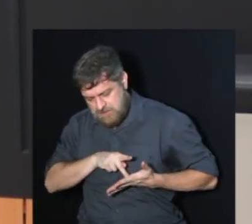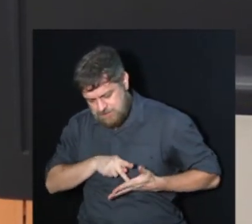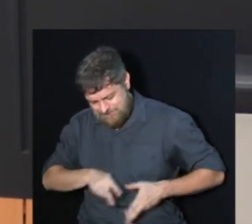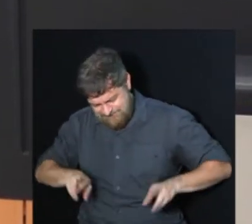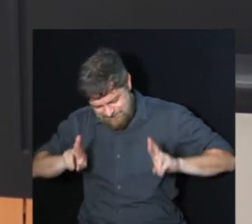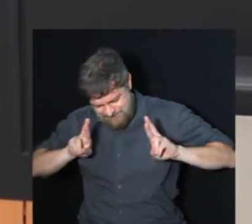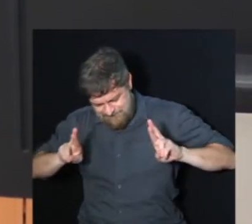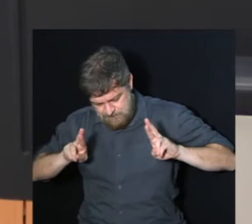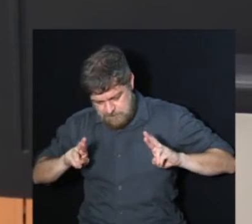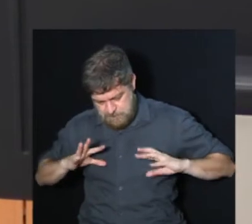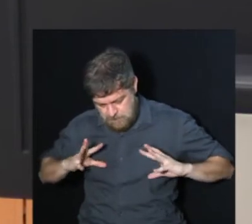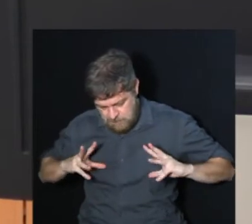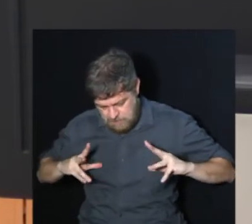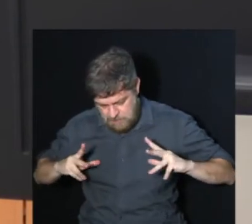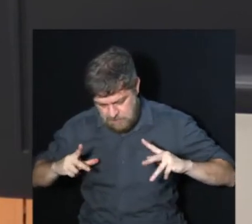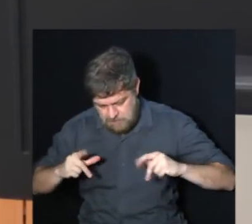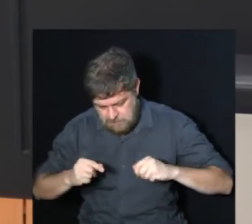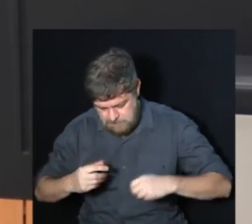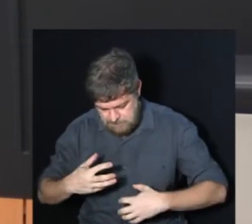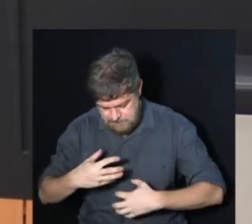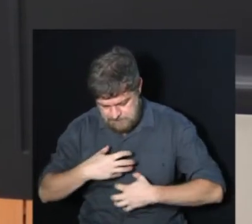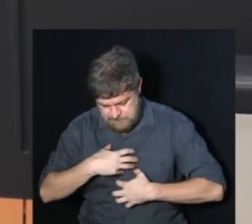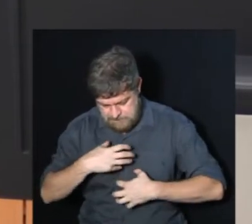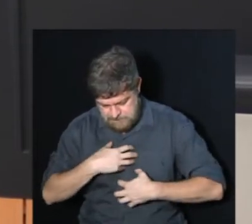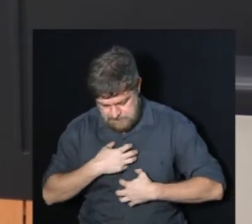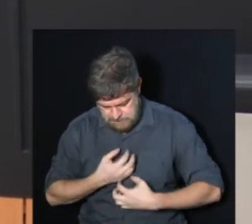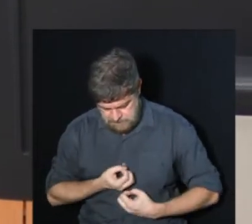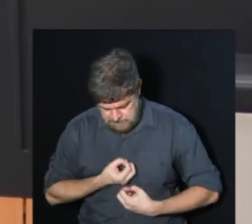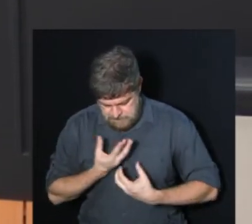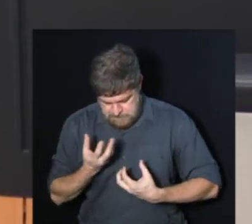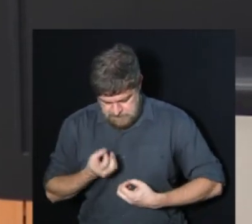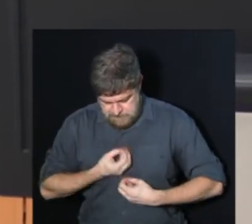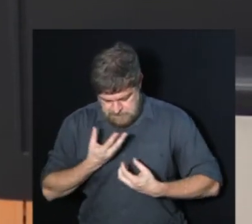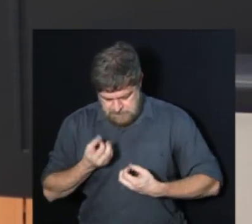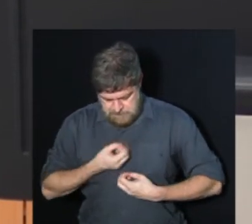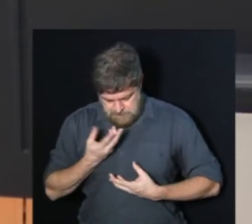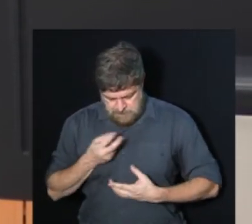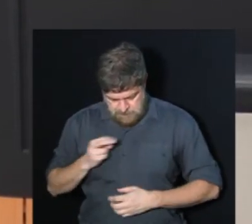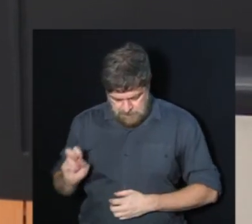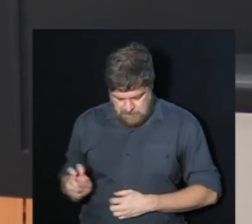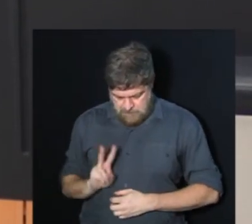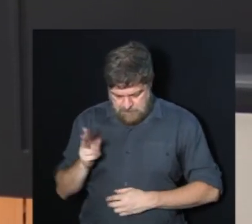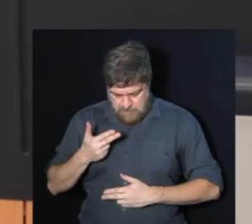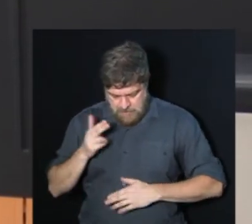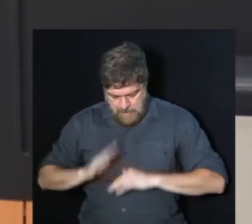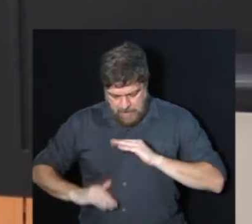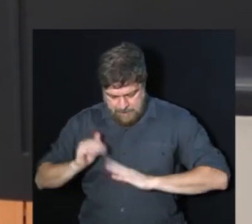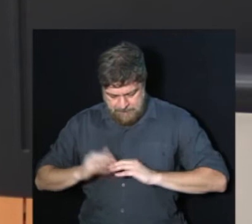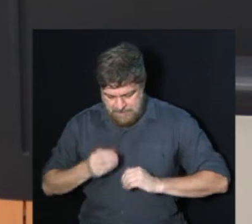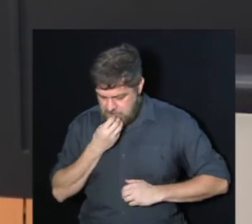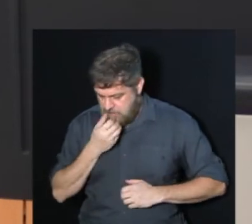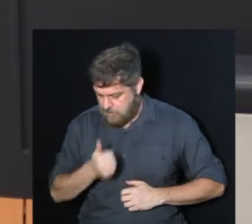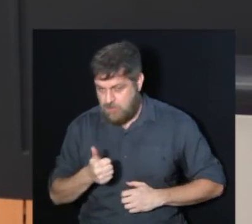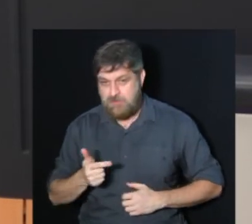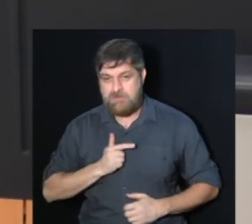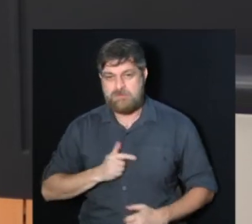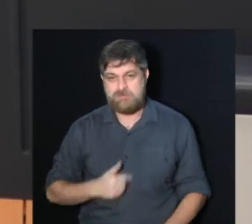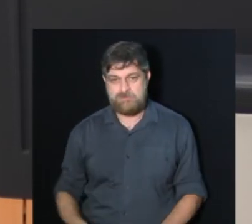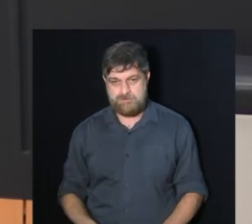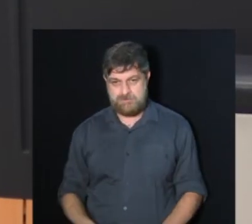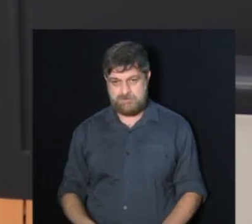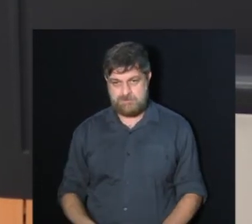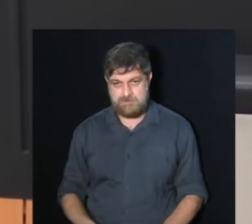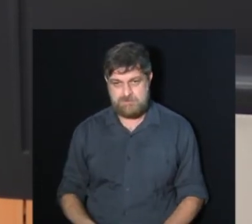todos consigamos despertar as virtudes do ser espiritual, as virtudes dos 7 Espíritos de